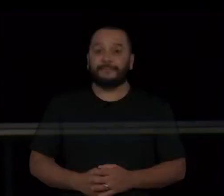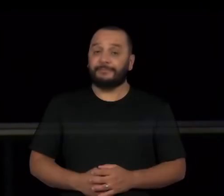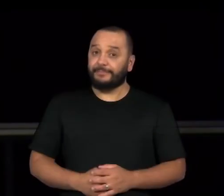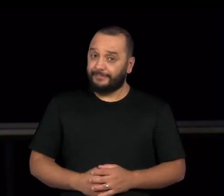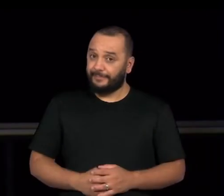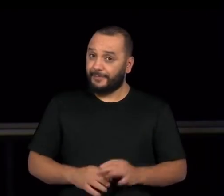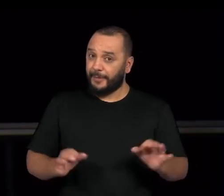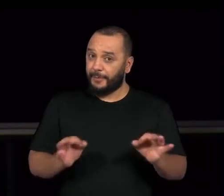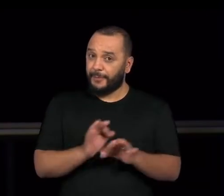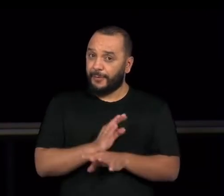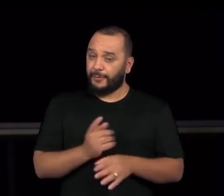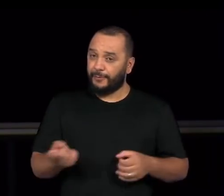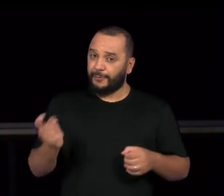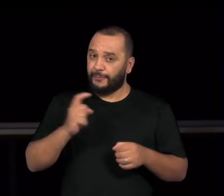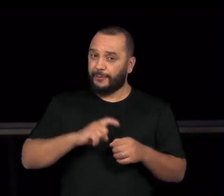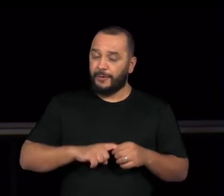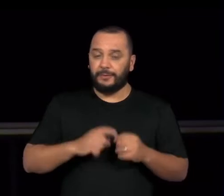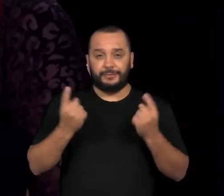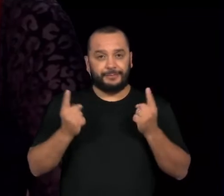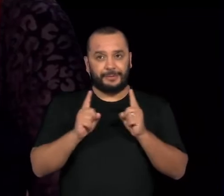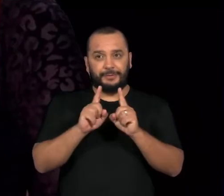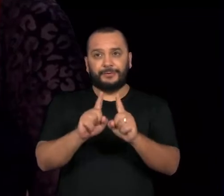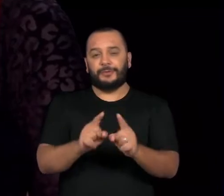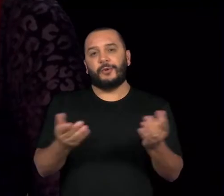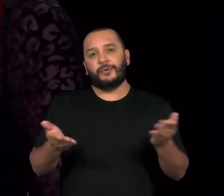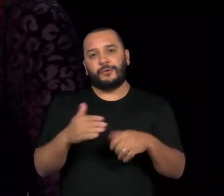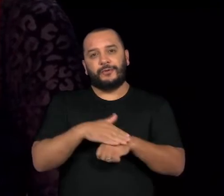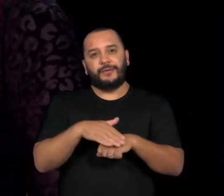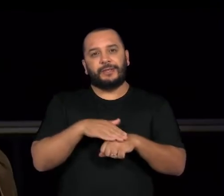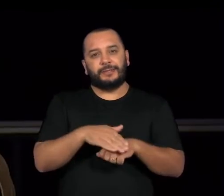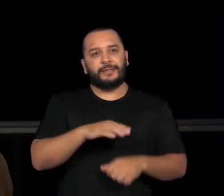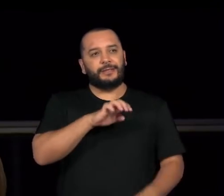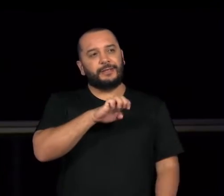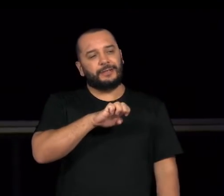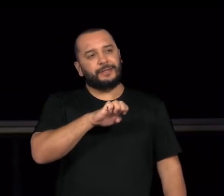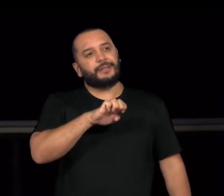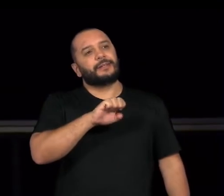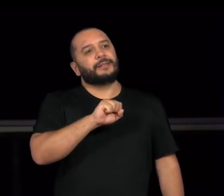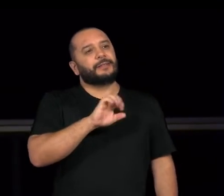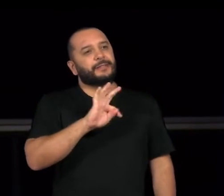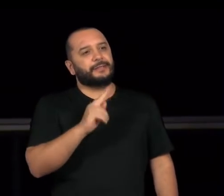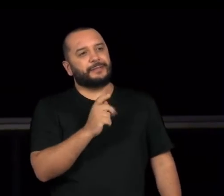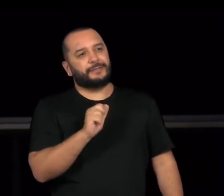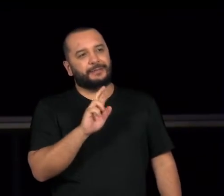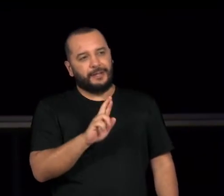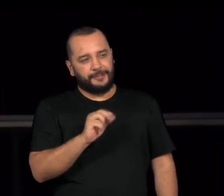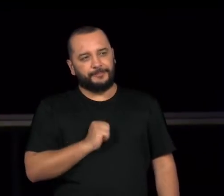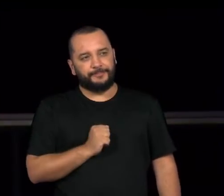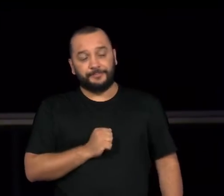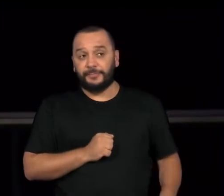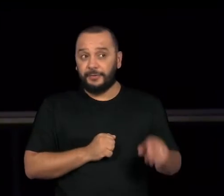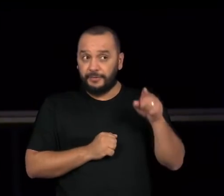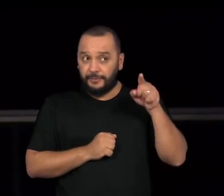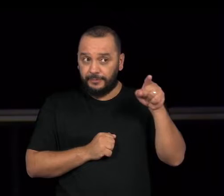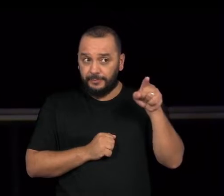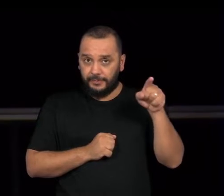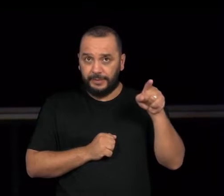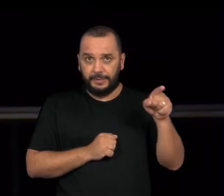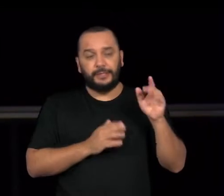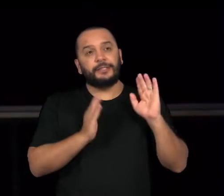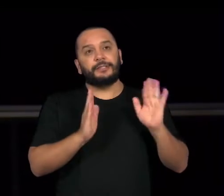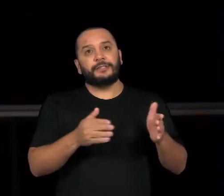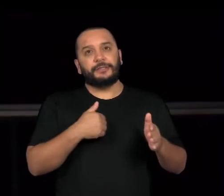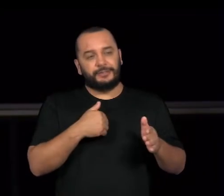Pronto, estamos de volta com Persona, hoje conversando com a Esther Góes. Esther, você esteve à frente do SATED, Sindicato